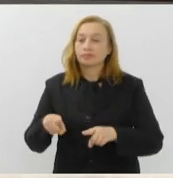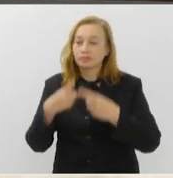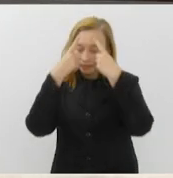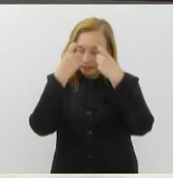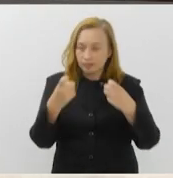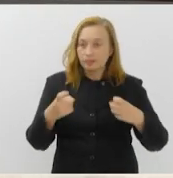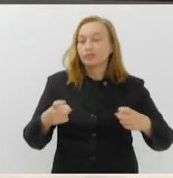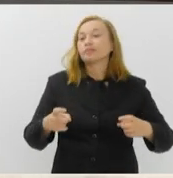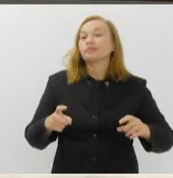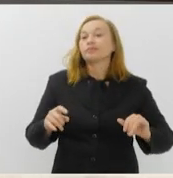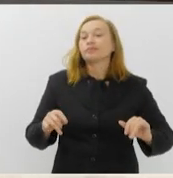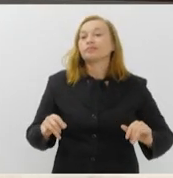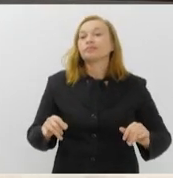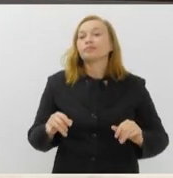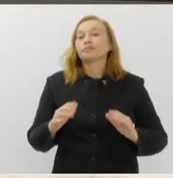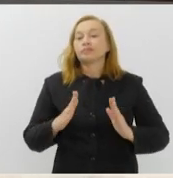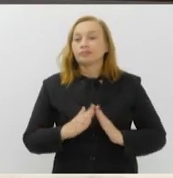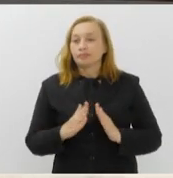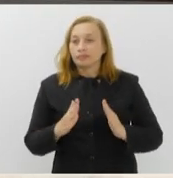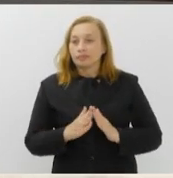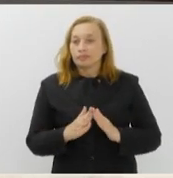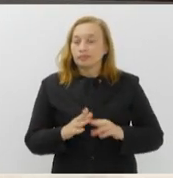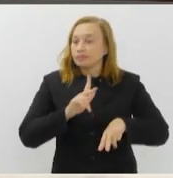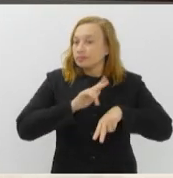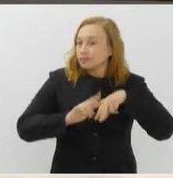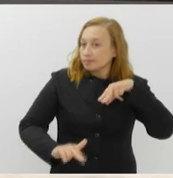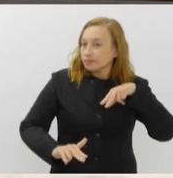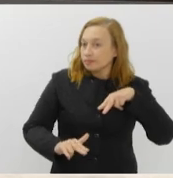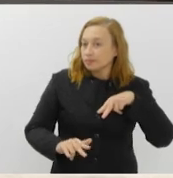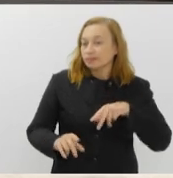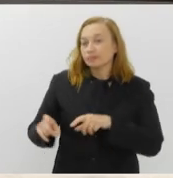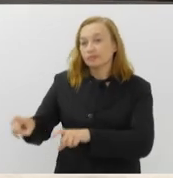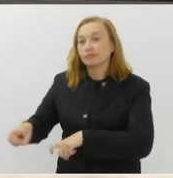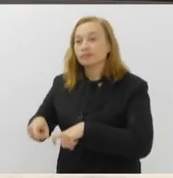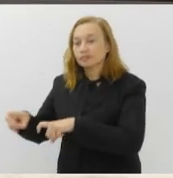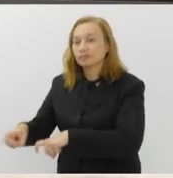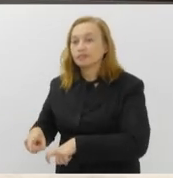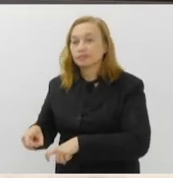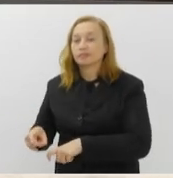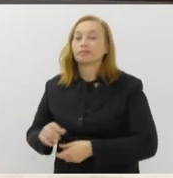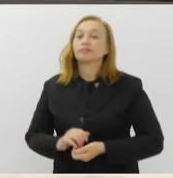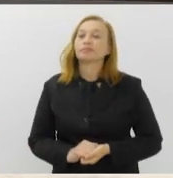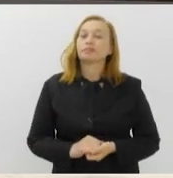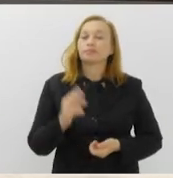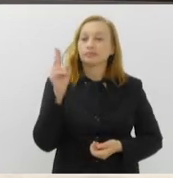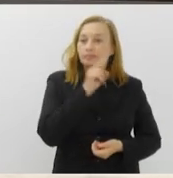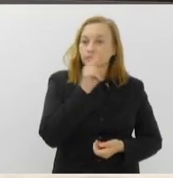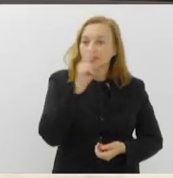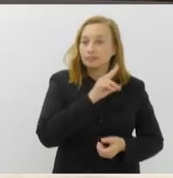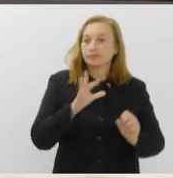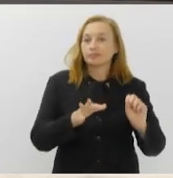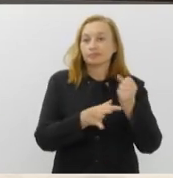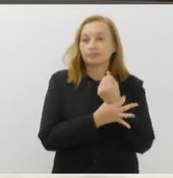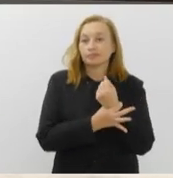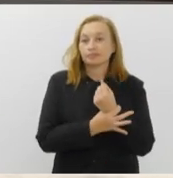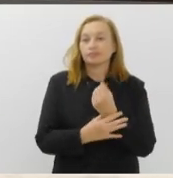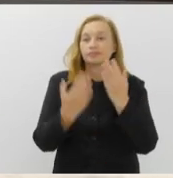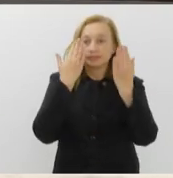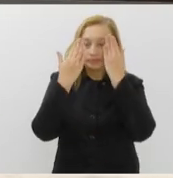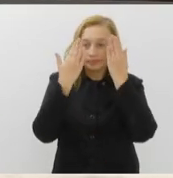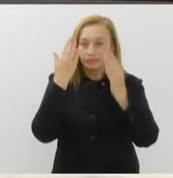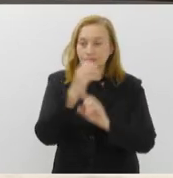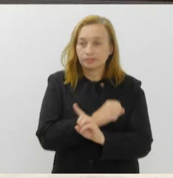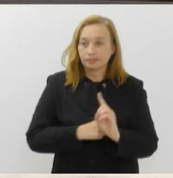de gênero e à violência patrimonial no campo é urgente, bem como a garantia de assistência